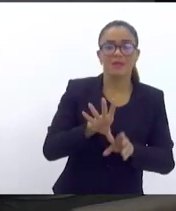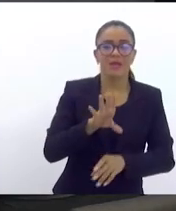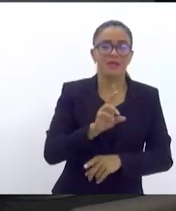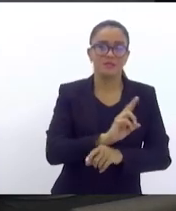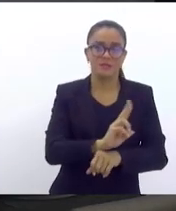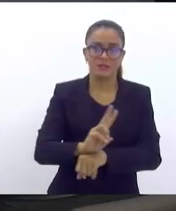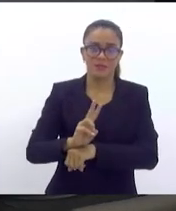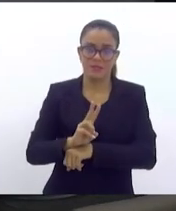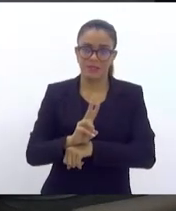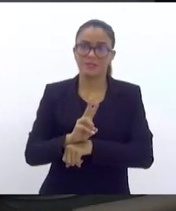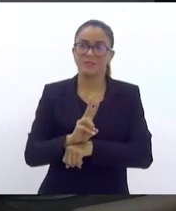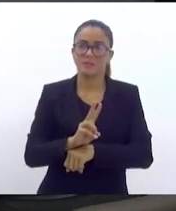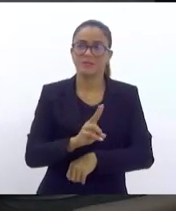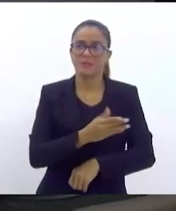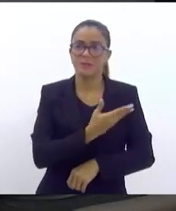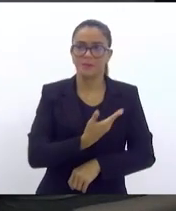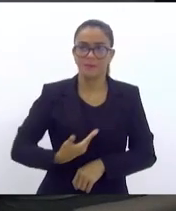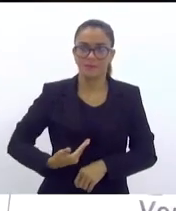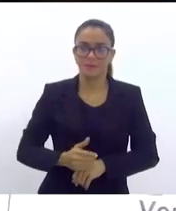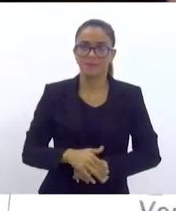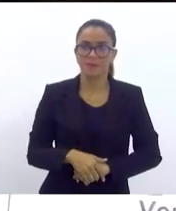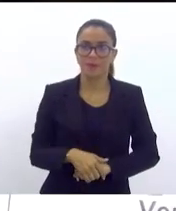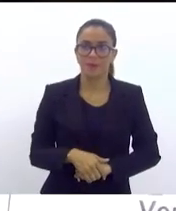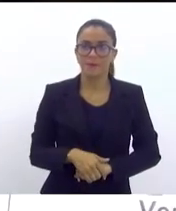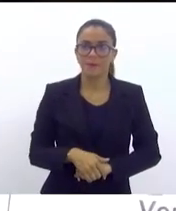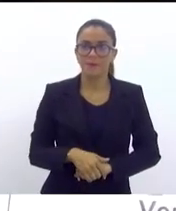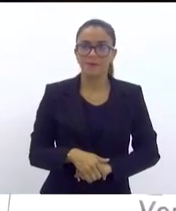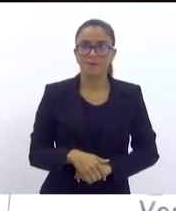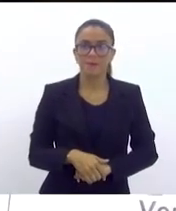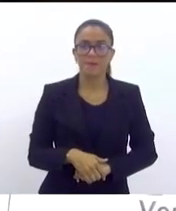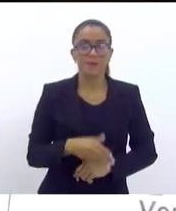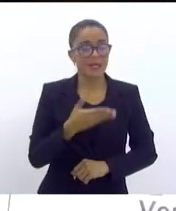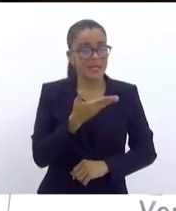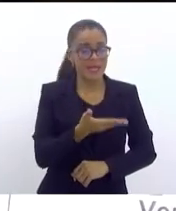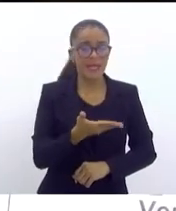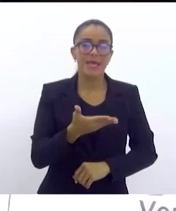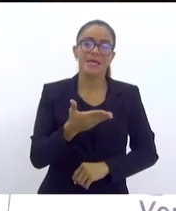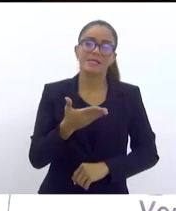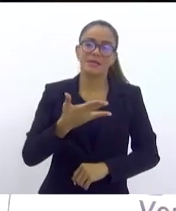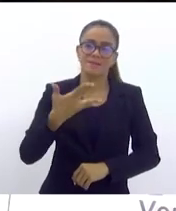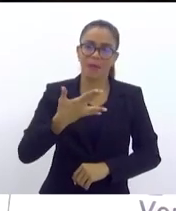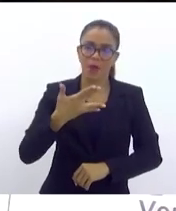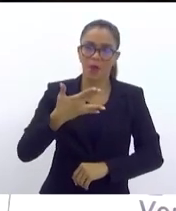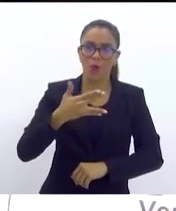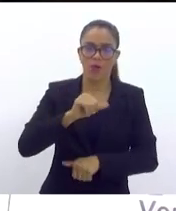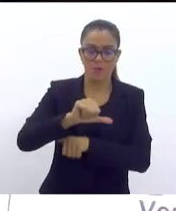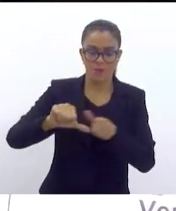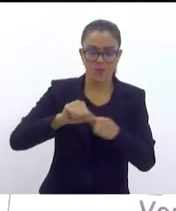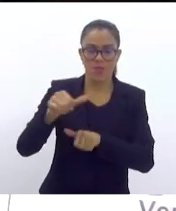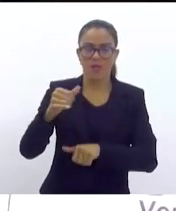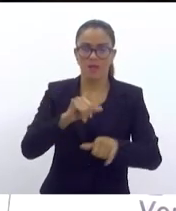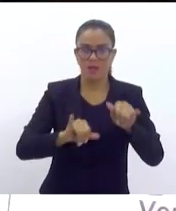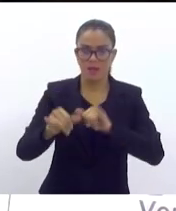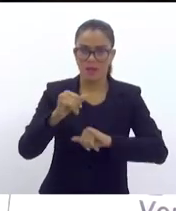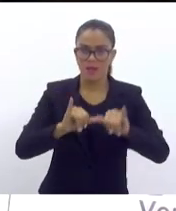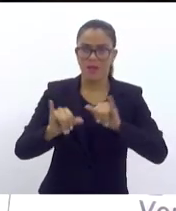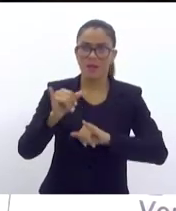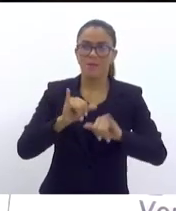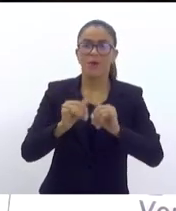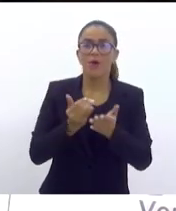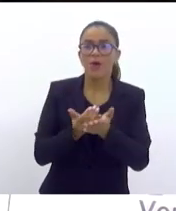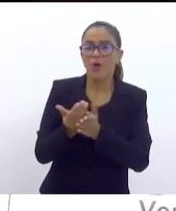pública essa esse canabinoides sintéticos eles têm origem nos